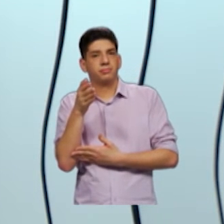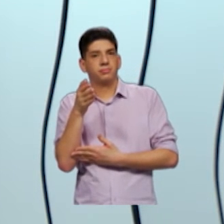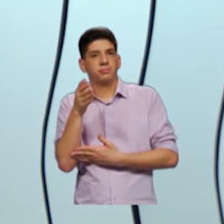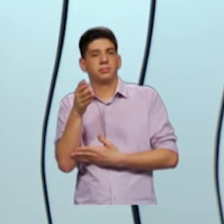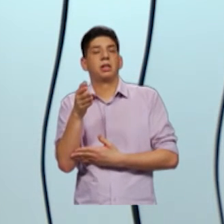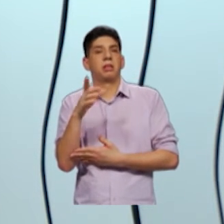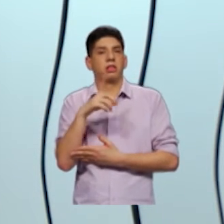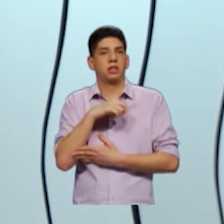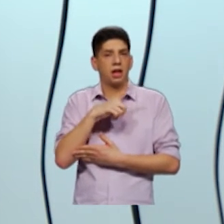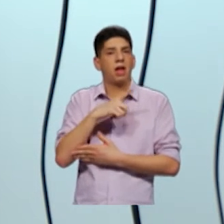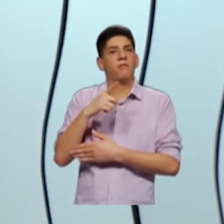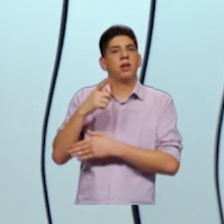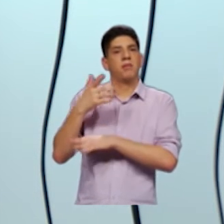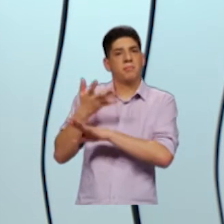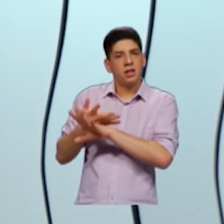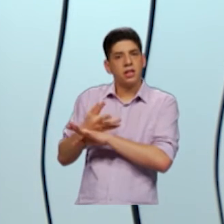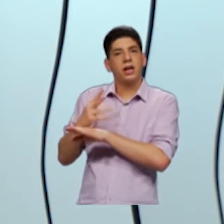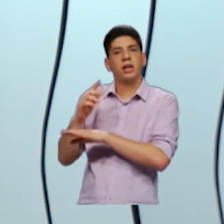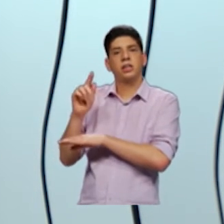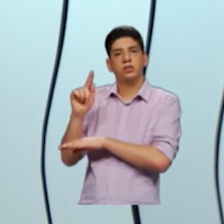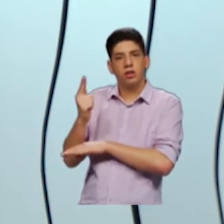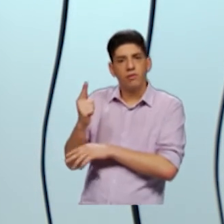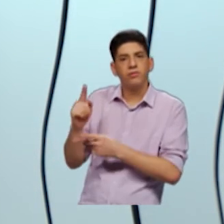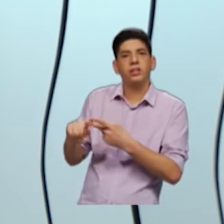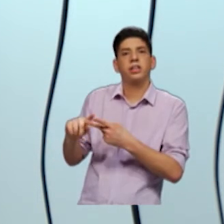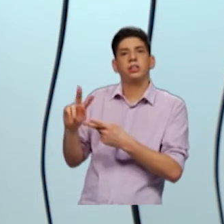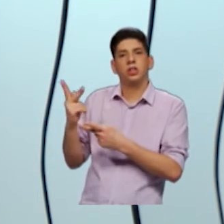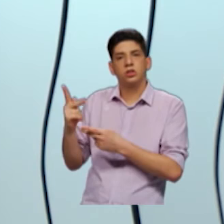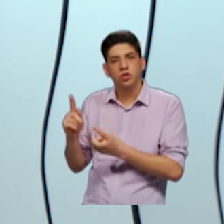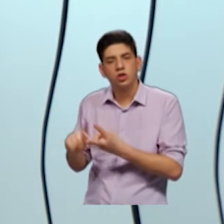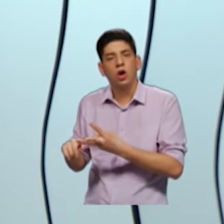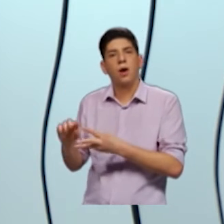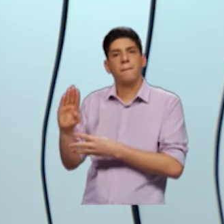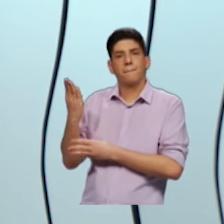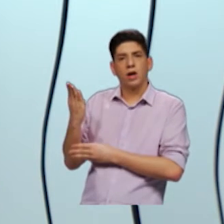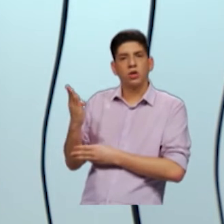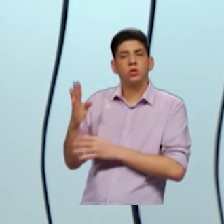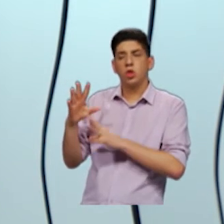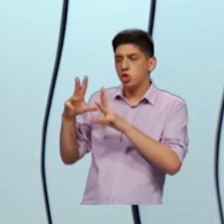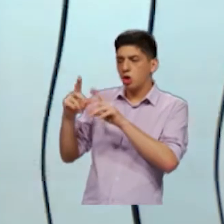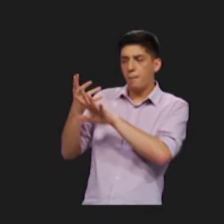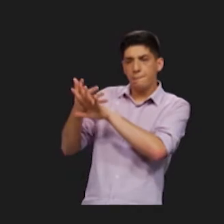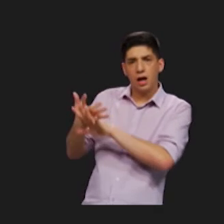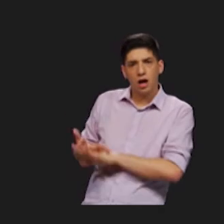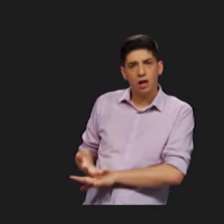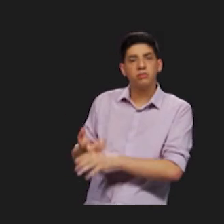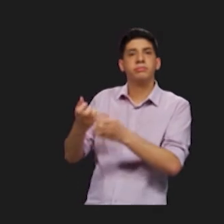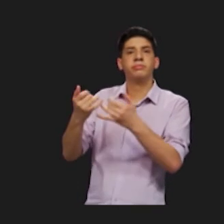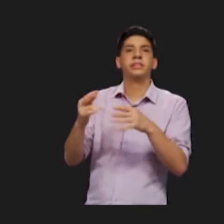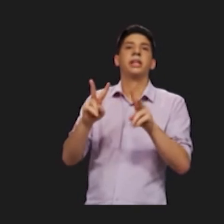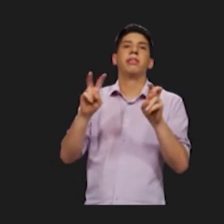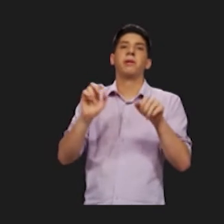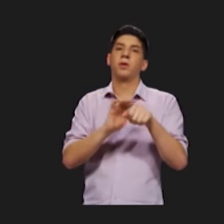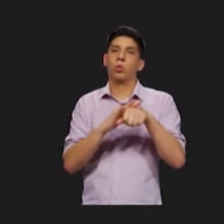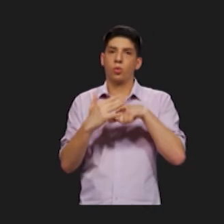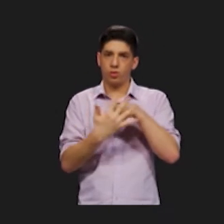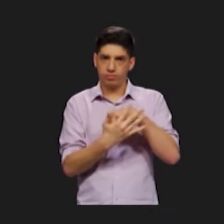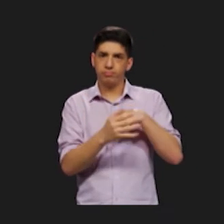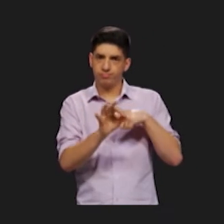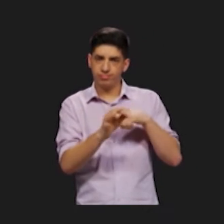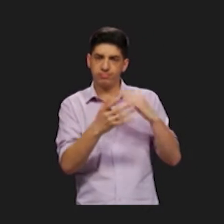aulas de história, geografia, biologia, todas falando do Covid-19. Então, a doença,